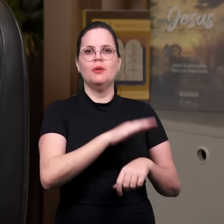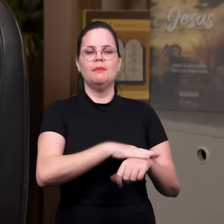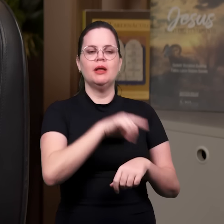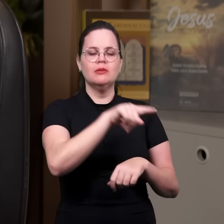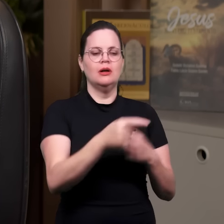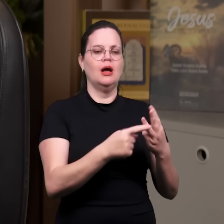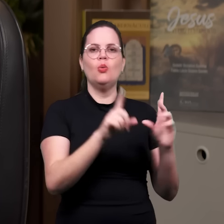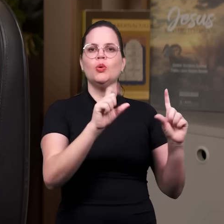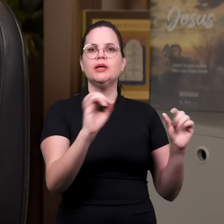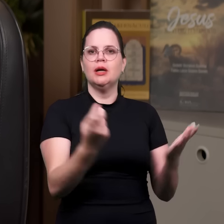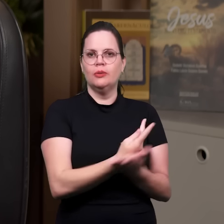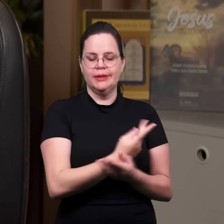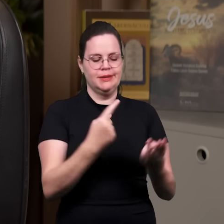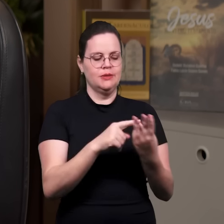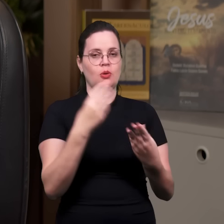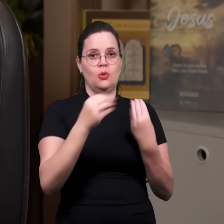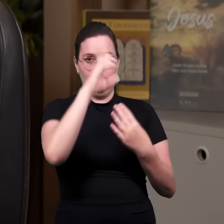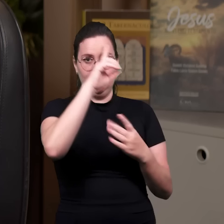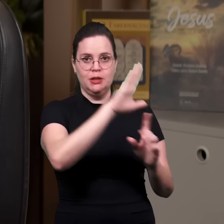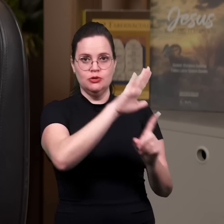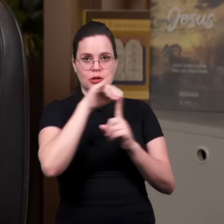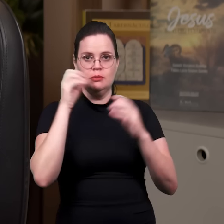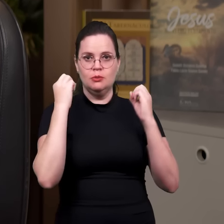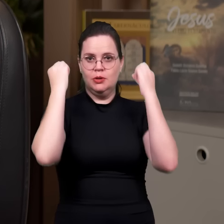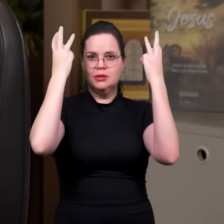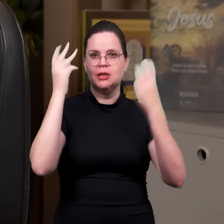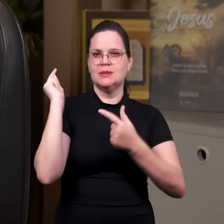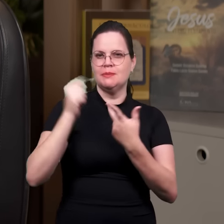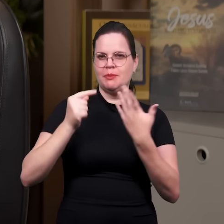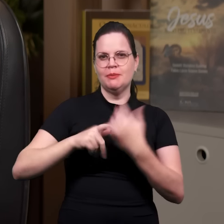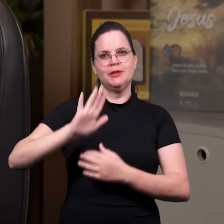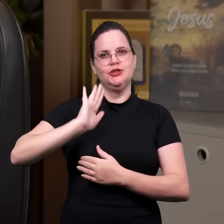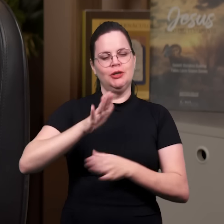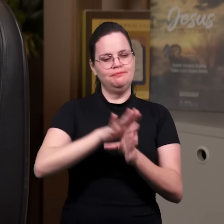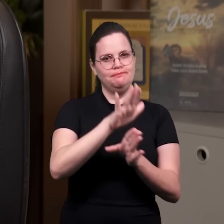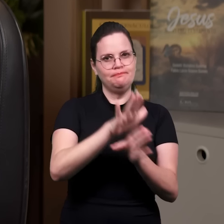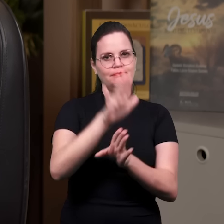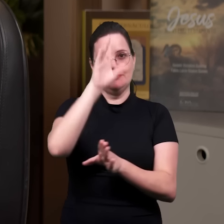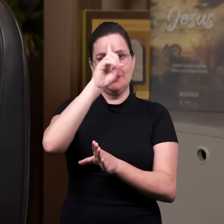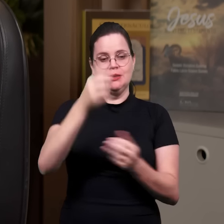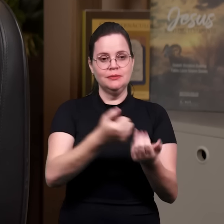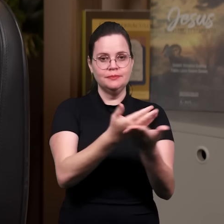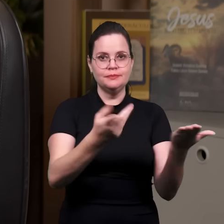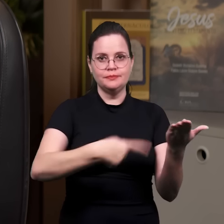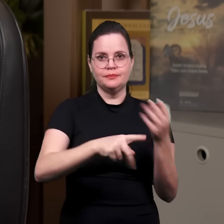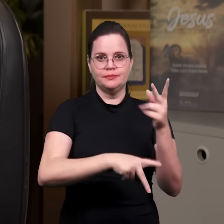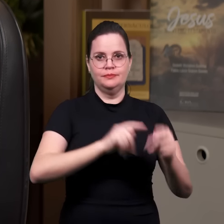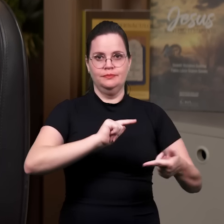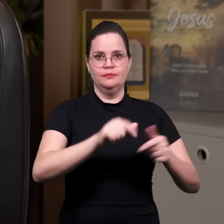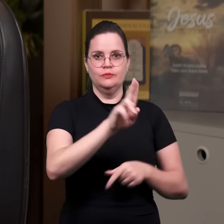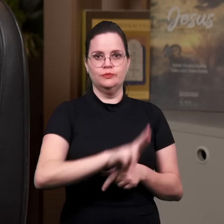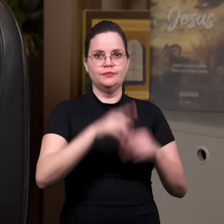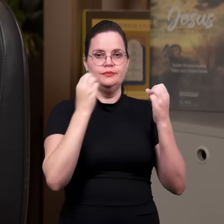Egito, o chamado de Moisés, o preparo de Moisés e todas as instruções que o Senhor deu por meio de